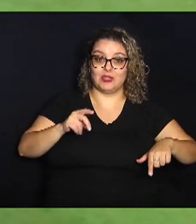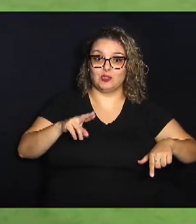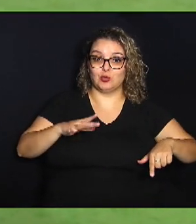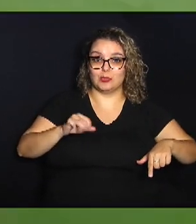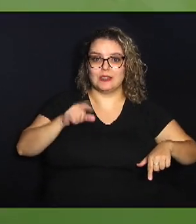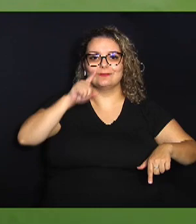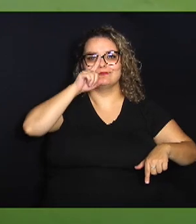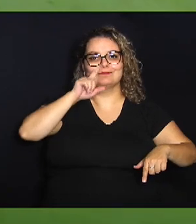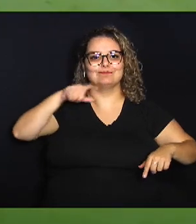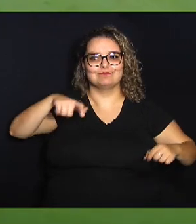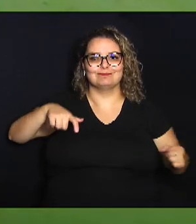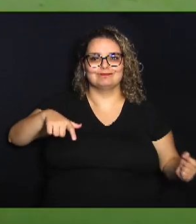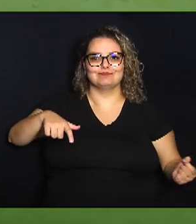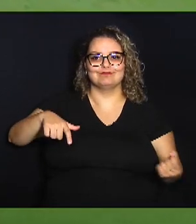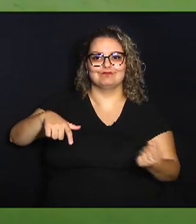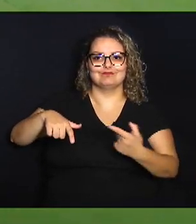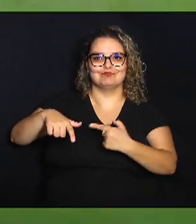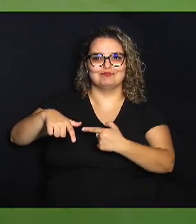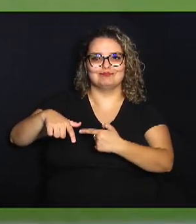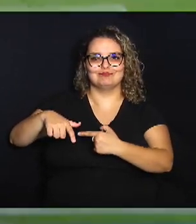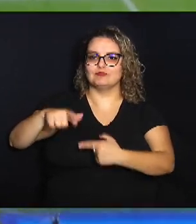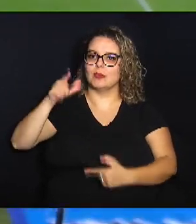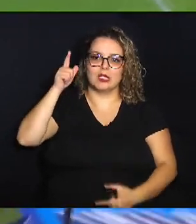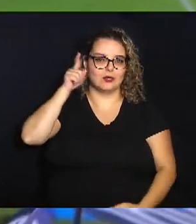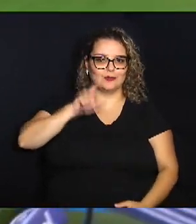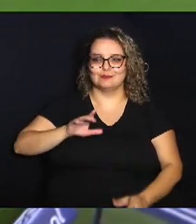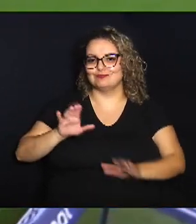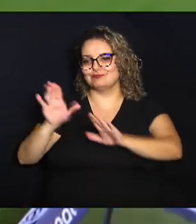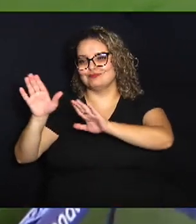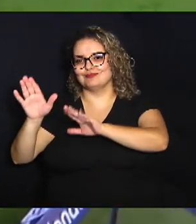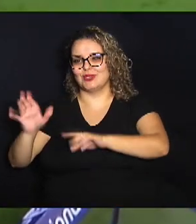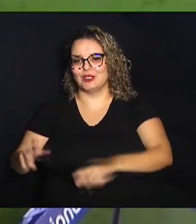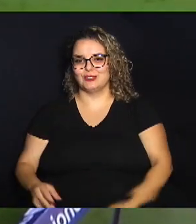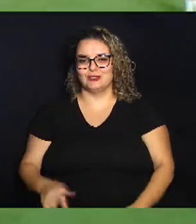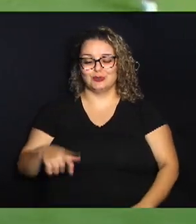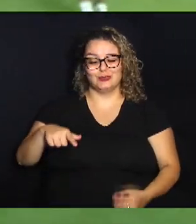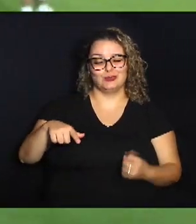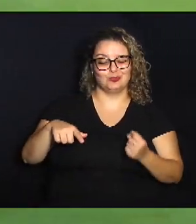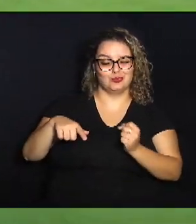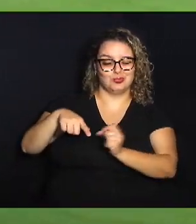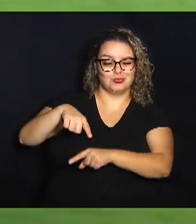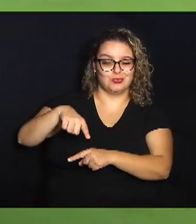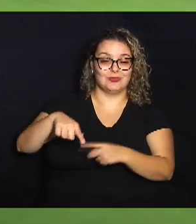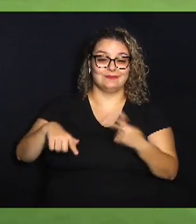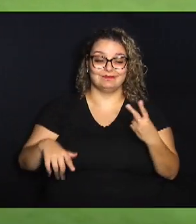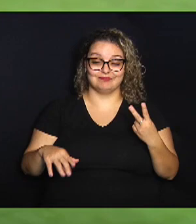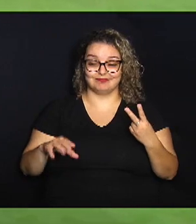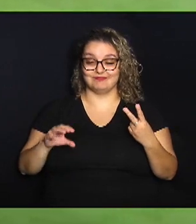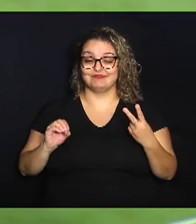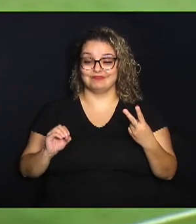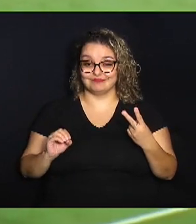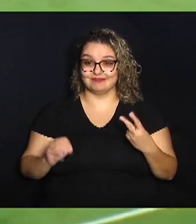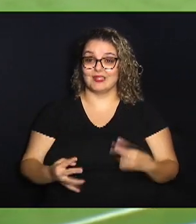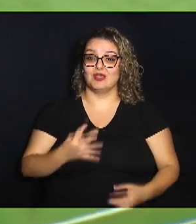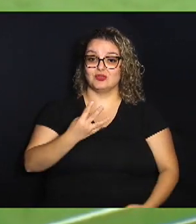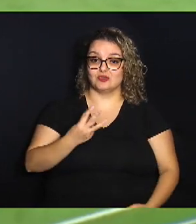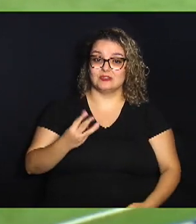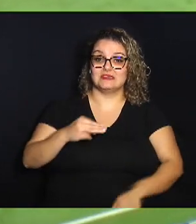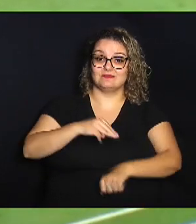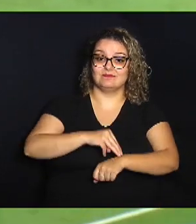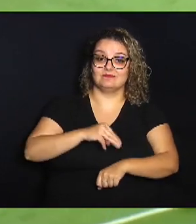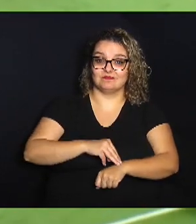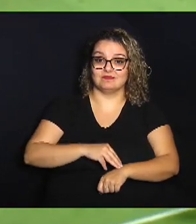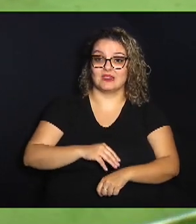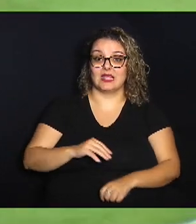arriscou. E Douglas Borges não alcançou. 2-0 Santos. Aos 43 minutos, a zaga do